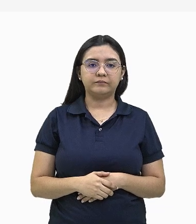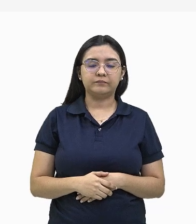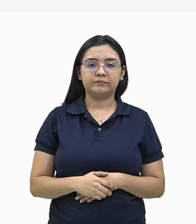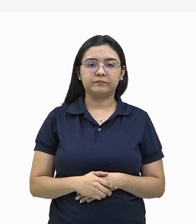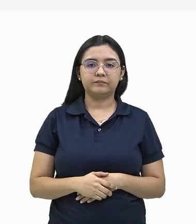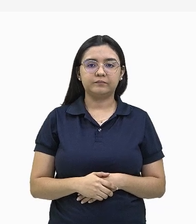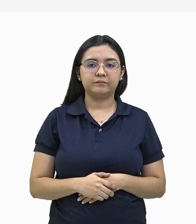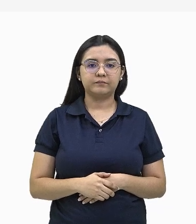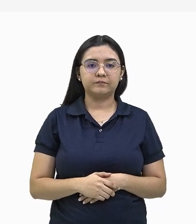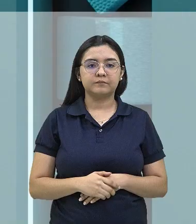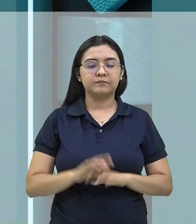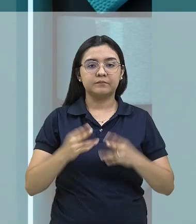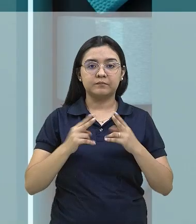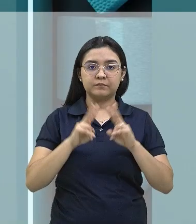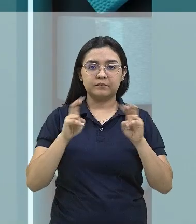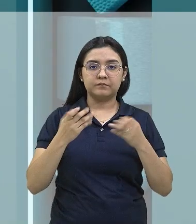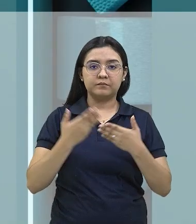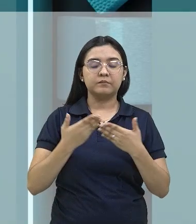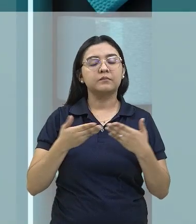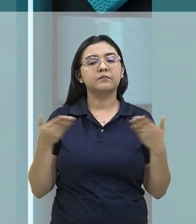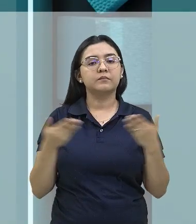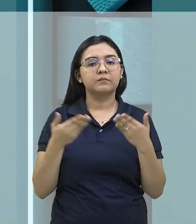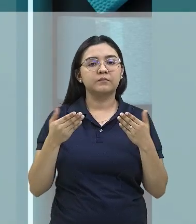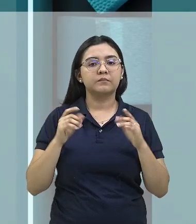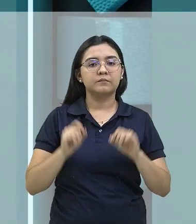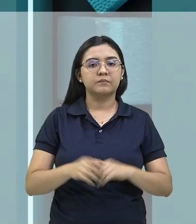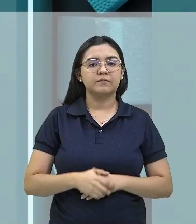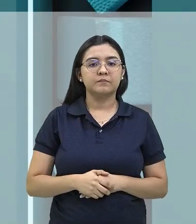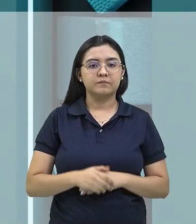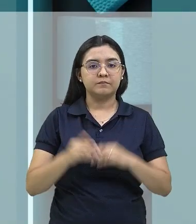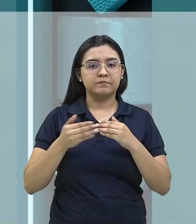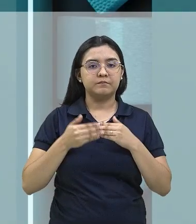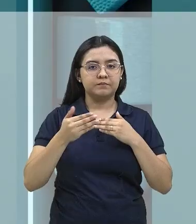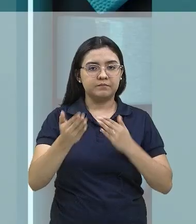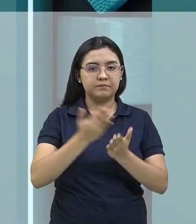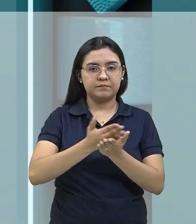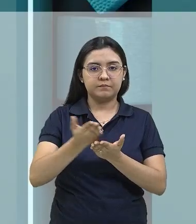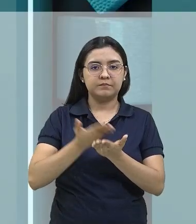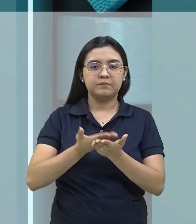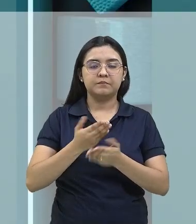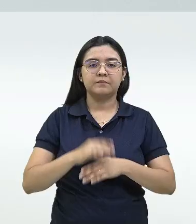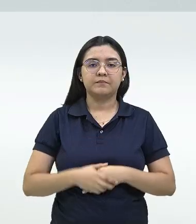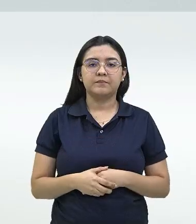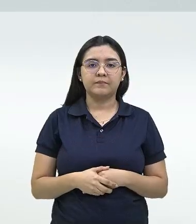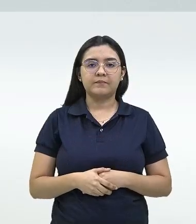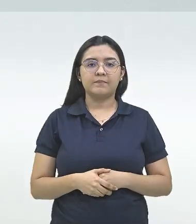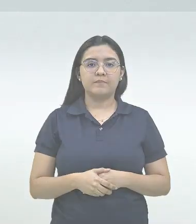Muito bem, então esse é o assunto que nós iremos estudar. Vamos seguir para a nossa aula.